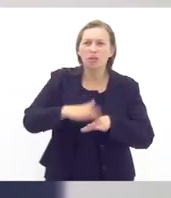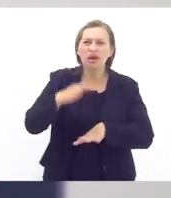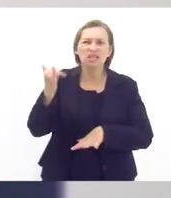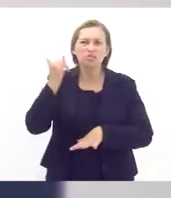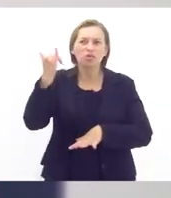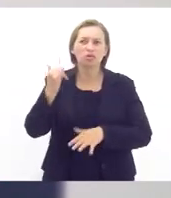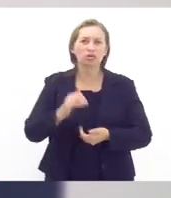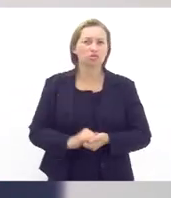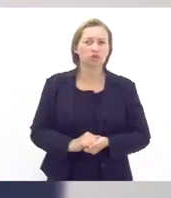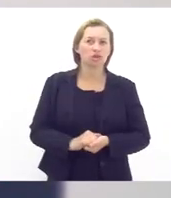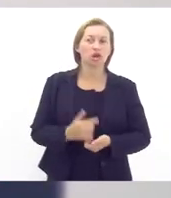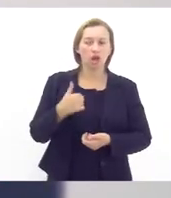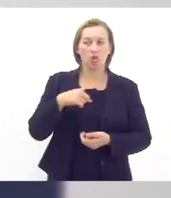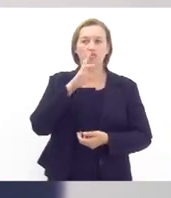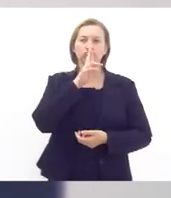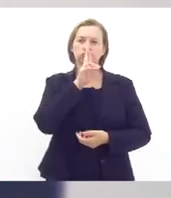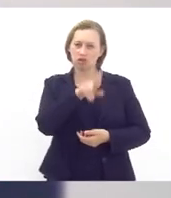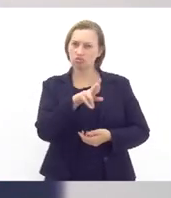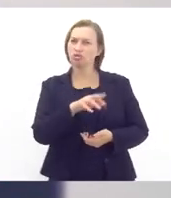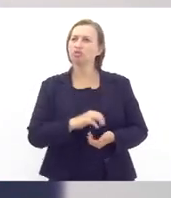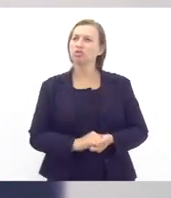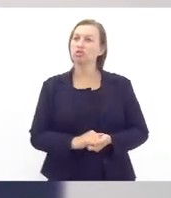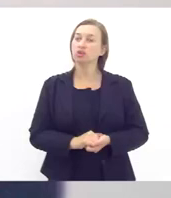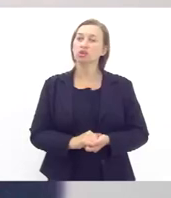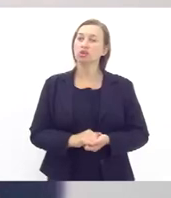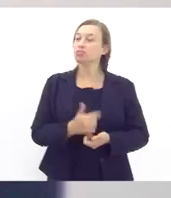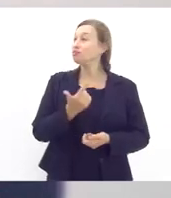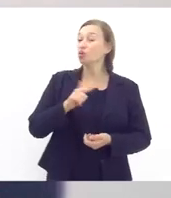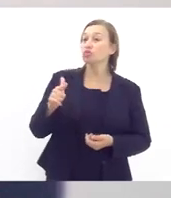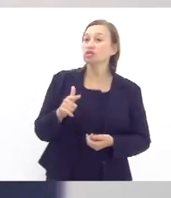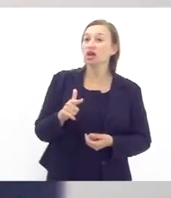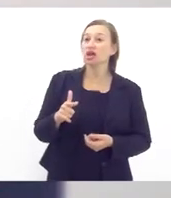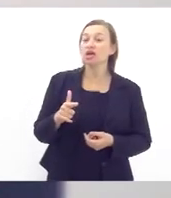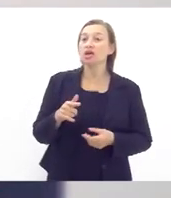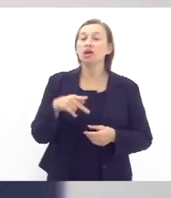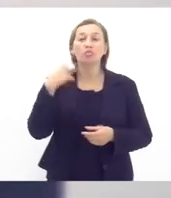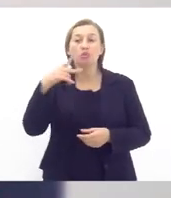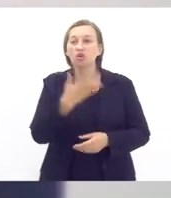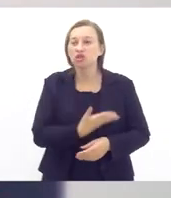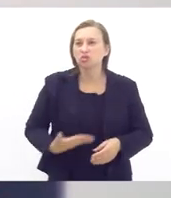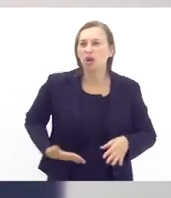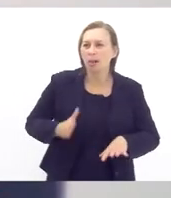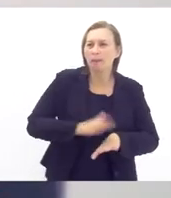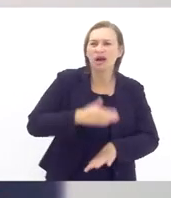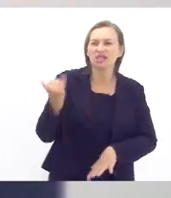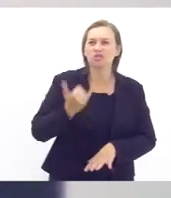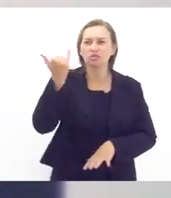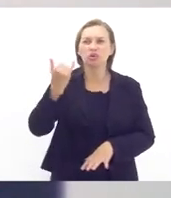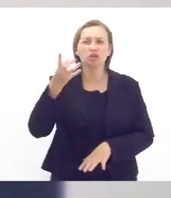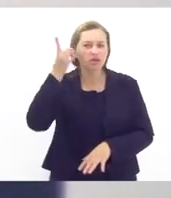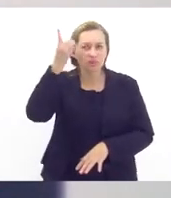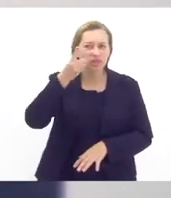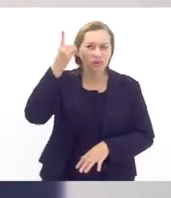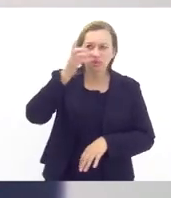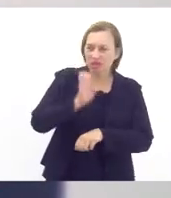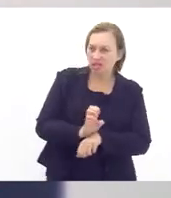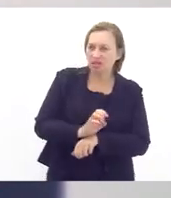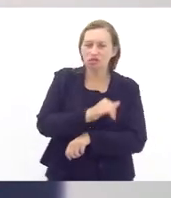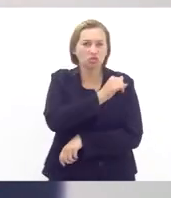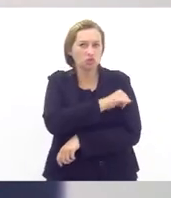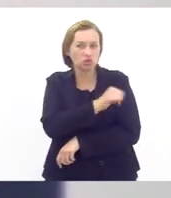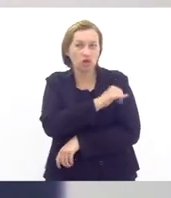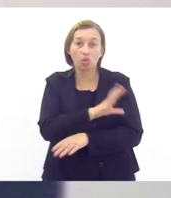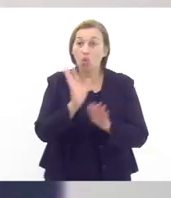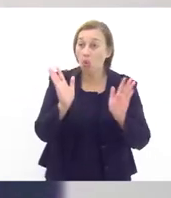e eu respondi não tem política pública mais importante para deputada estadual do Rio de Janeiro